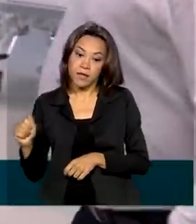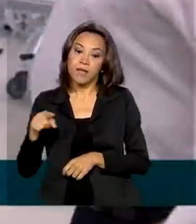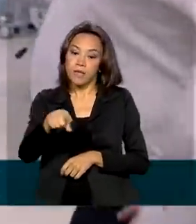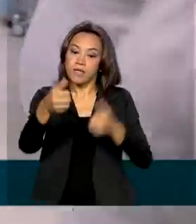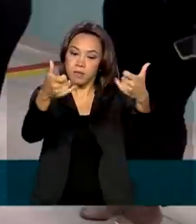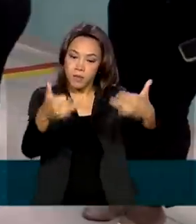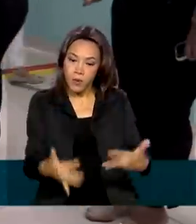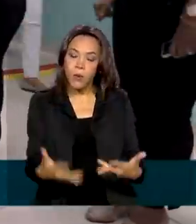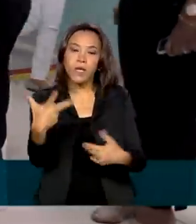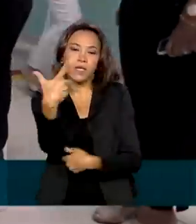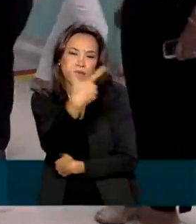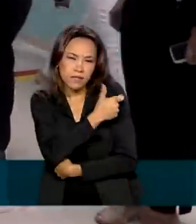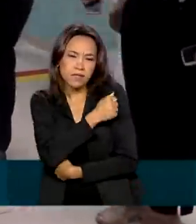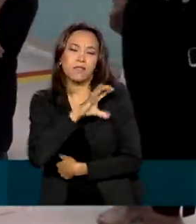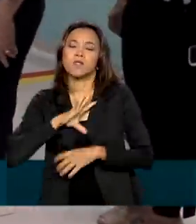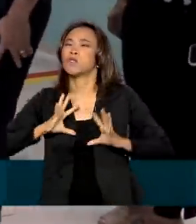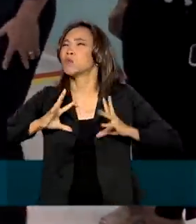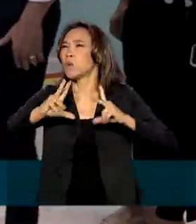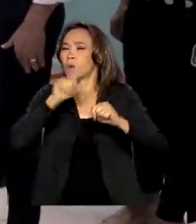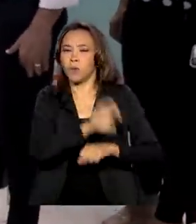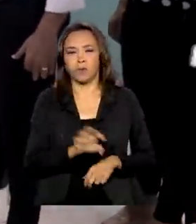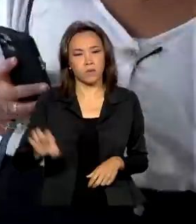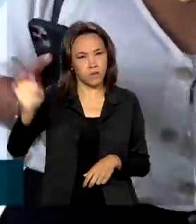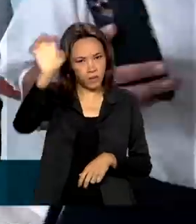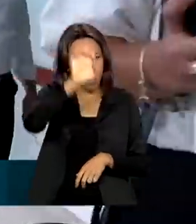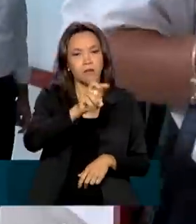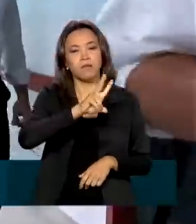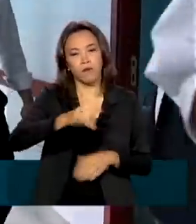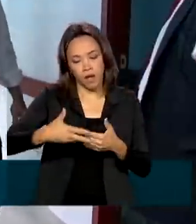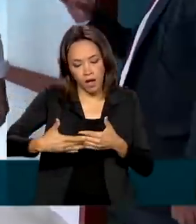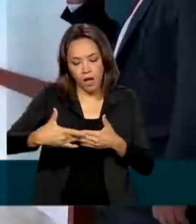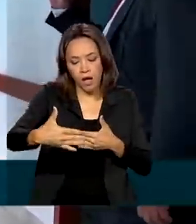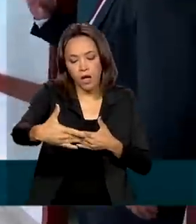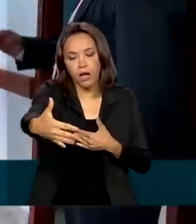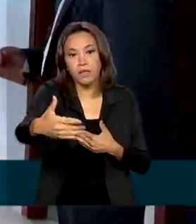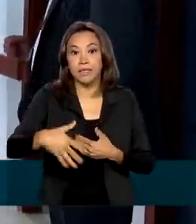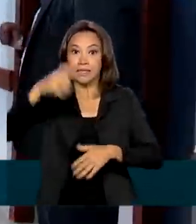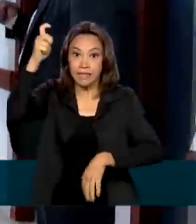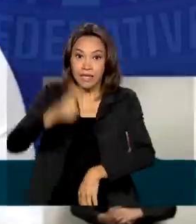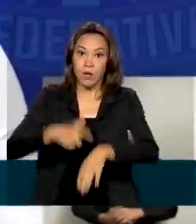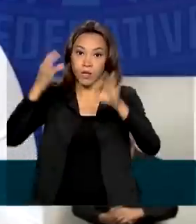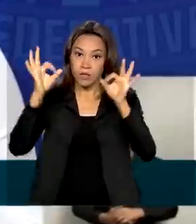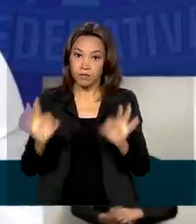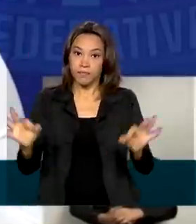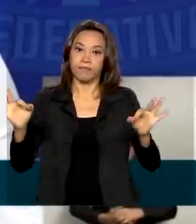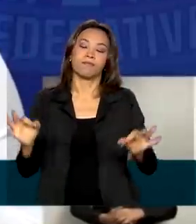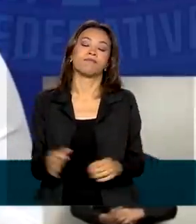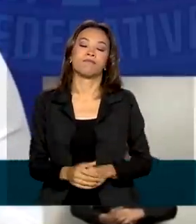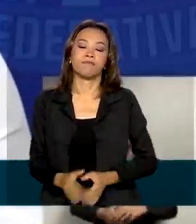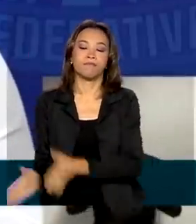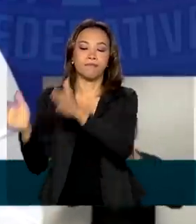Assassinas vão ser aplicadas em todos os estados do país de forma simultânea proporcional